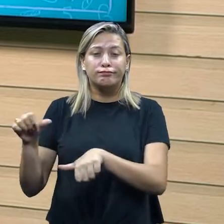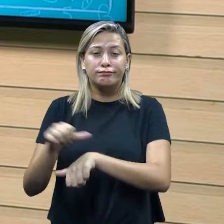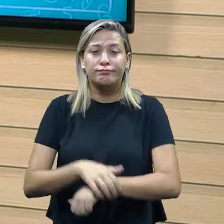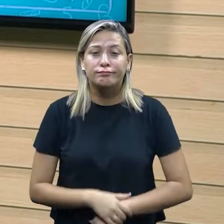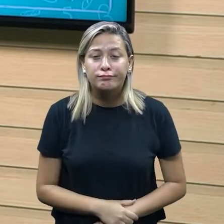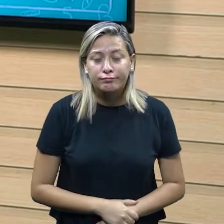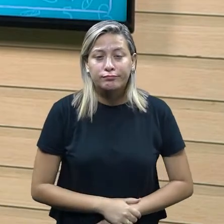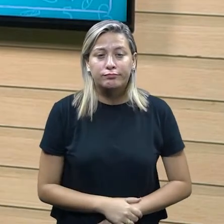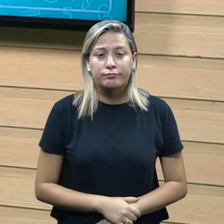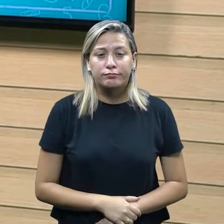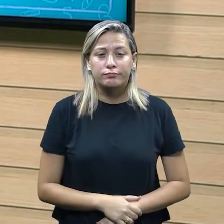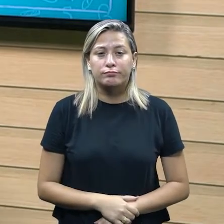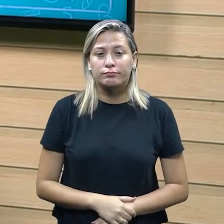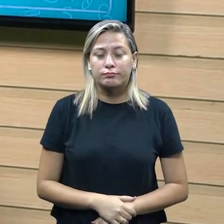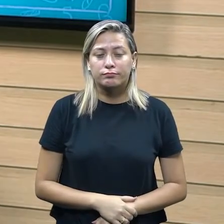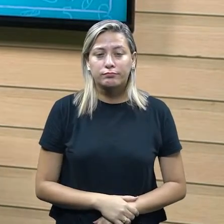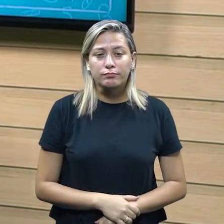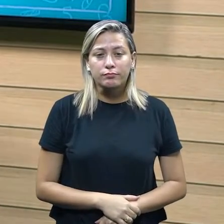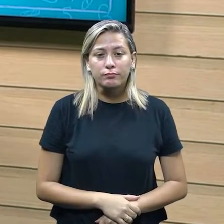também a